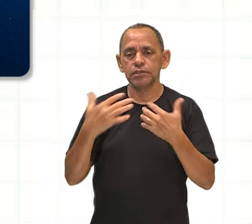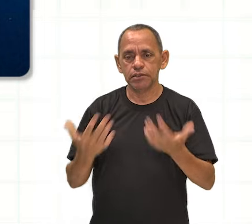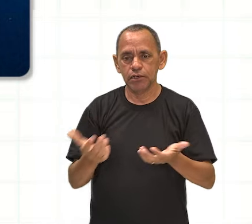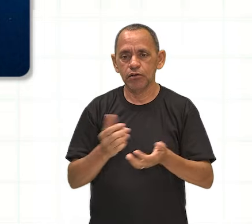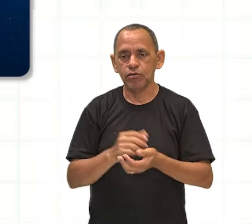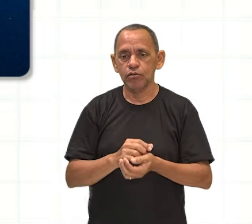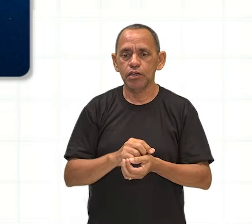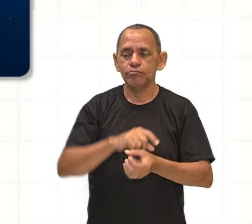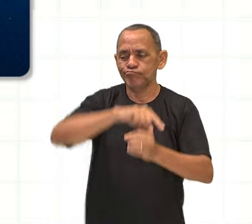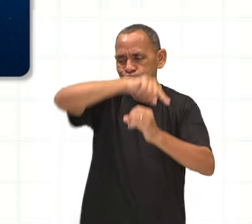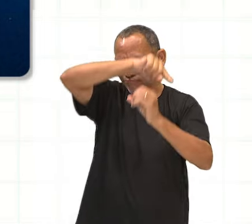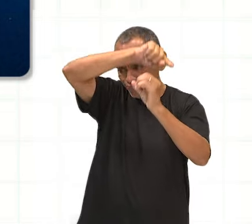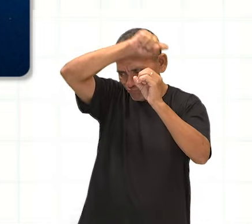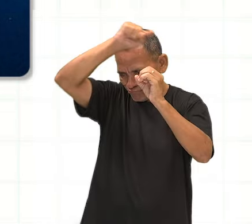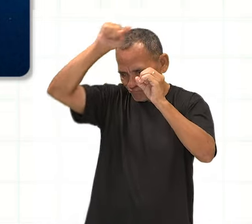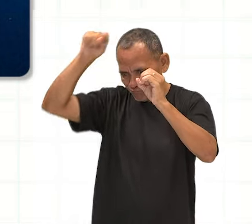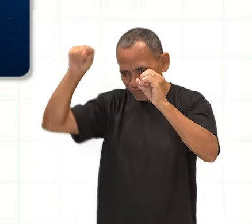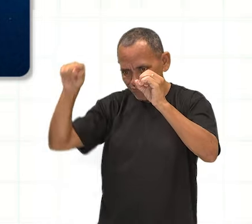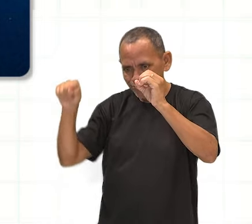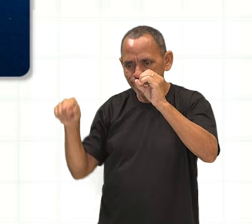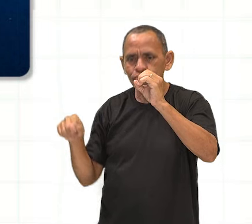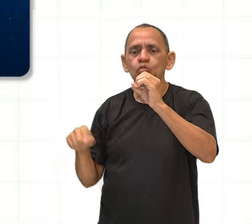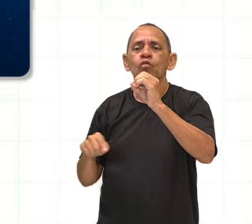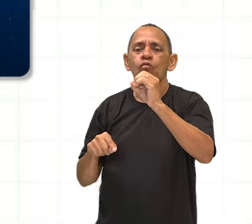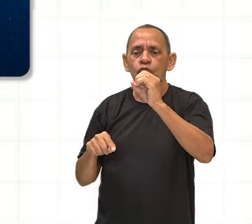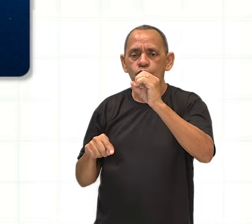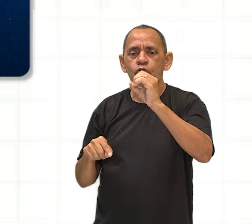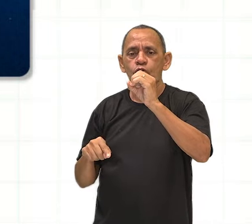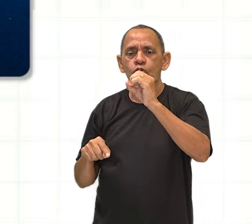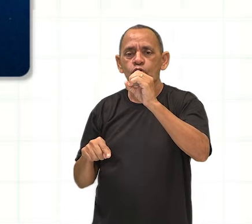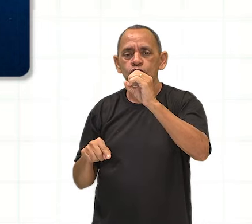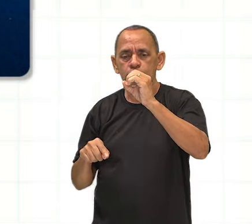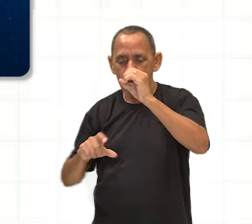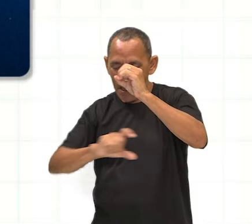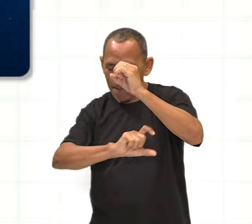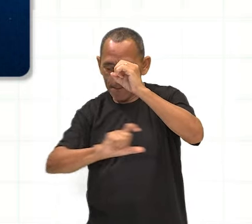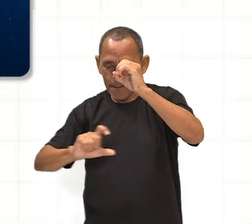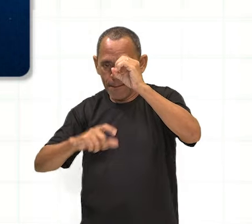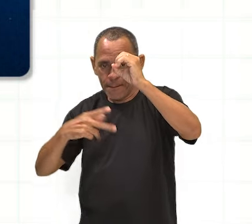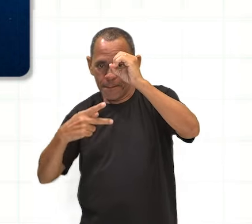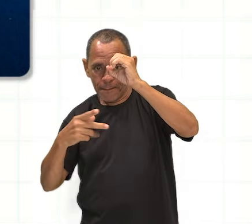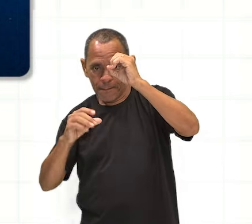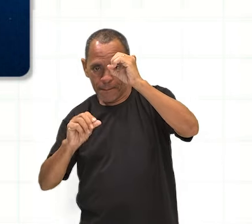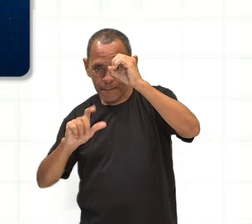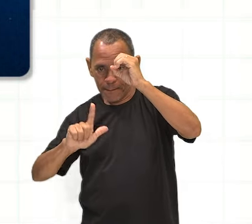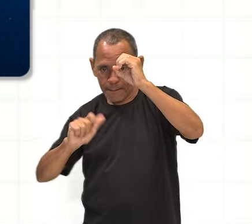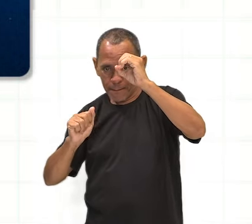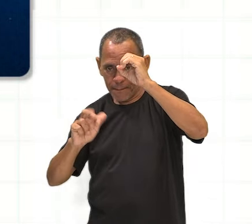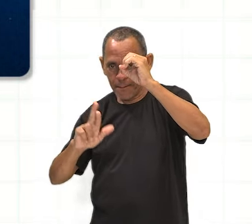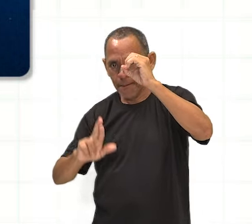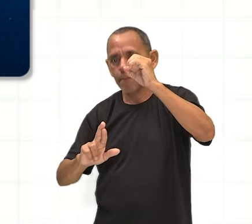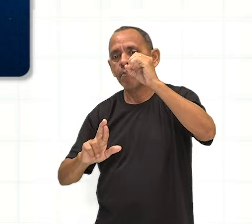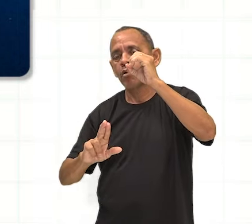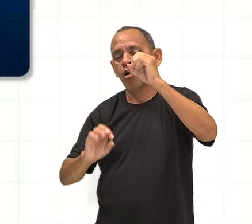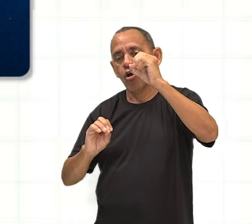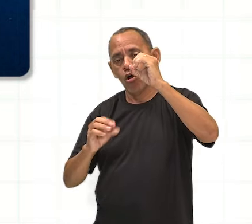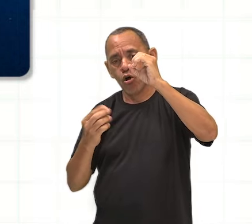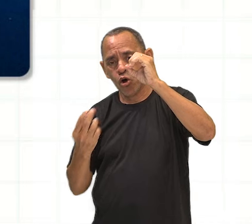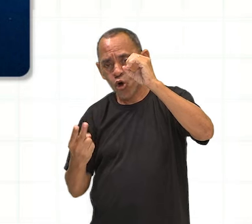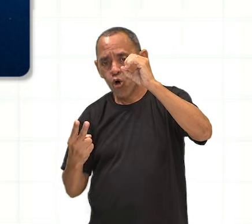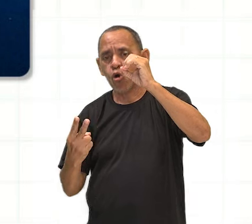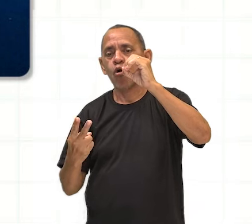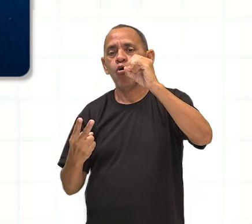outra região, tá? Então, o ar frio vai voltar, né, e vai ser aquecido novamente. A gente está vendo